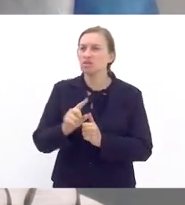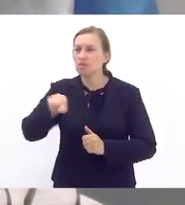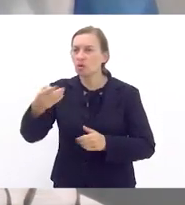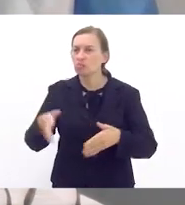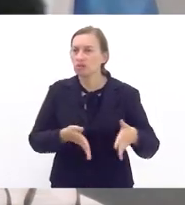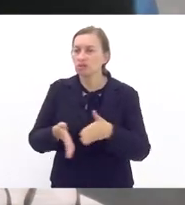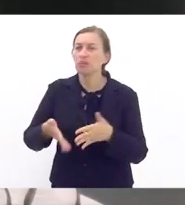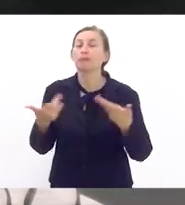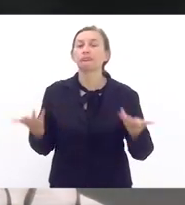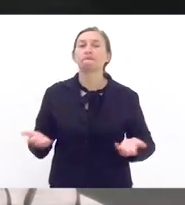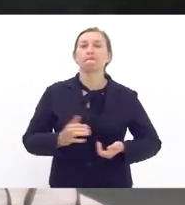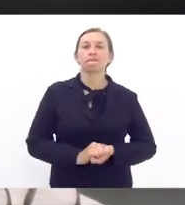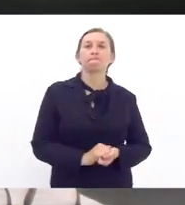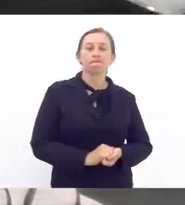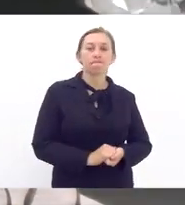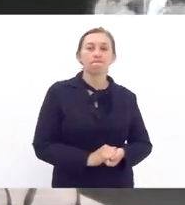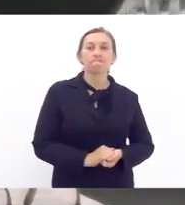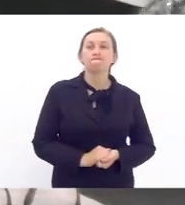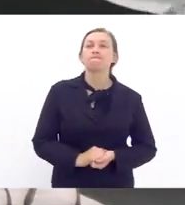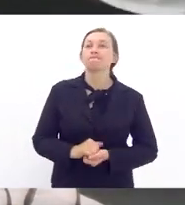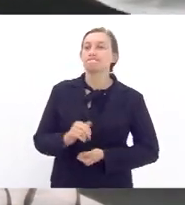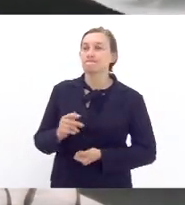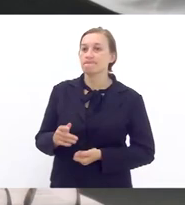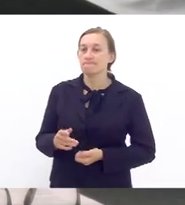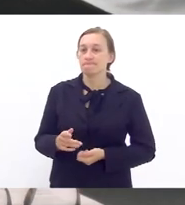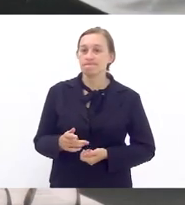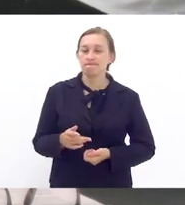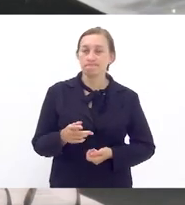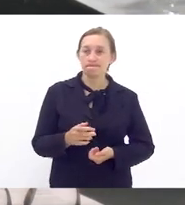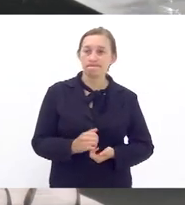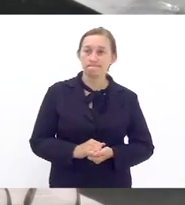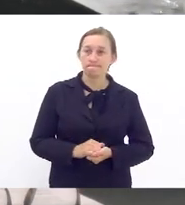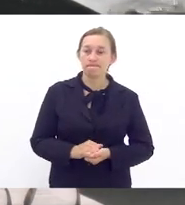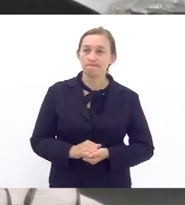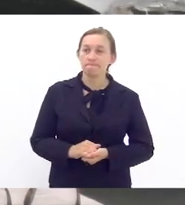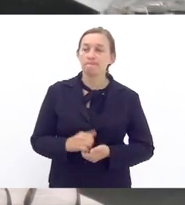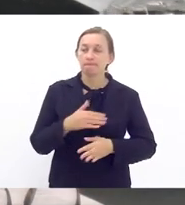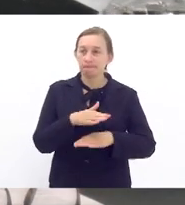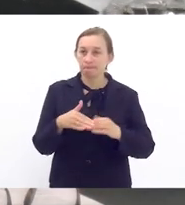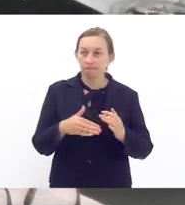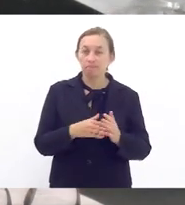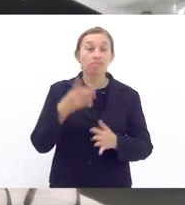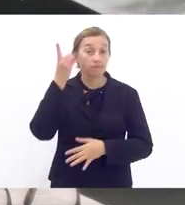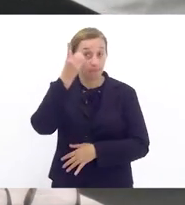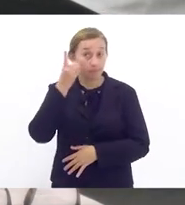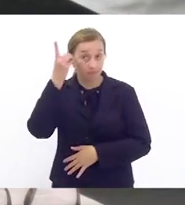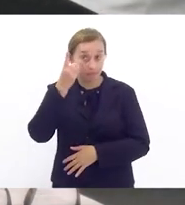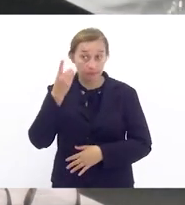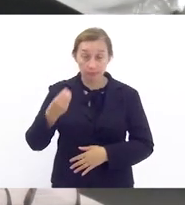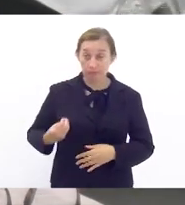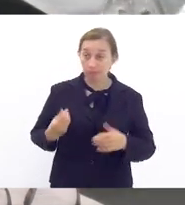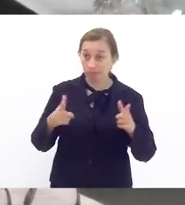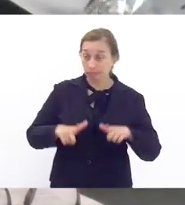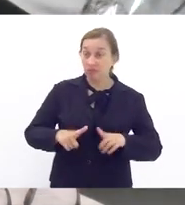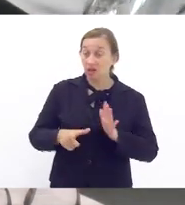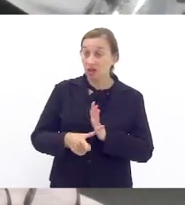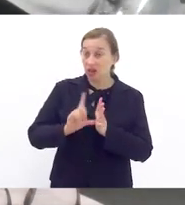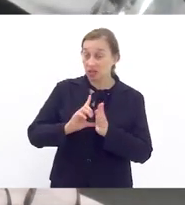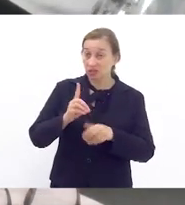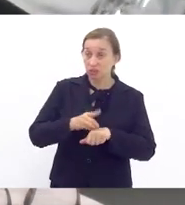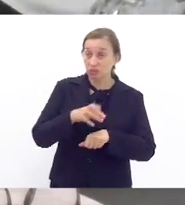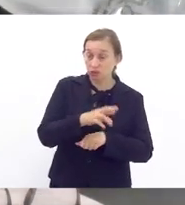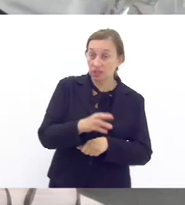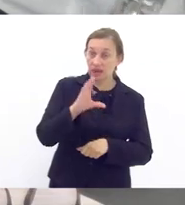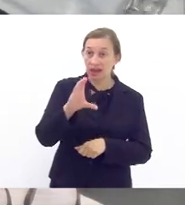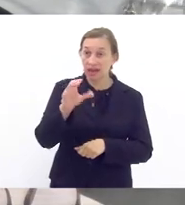caminho. Eu vou passar a palavra para as senhoras e senhores deputados presentes, antes de passar para a doutora Karina, doutor